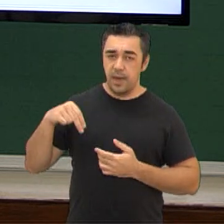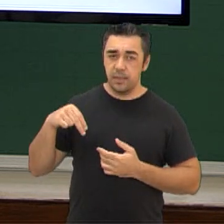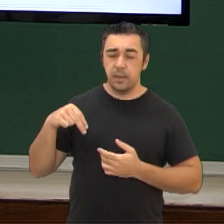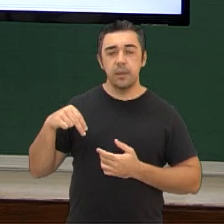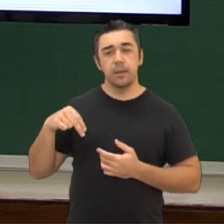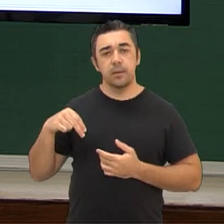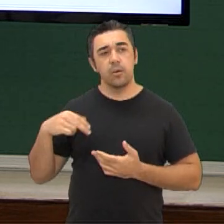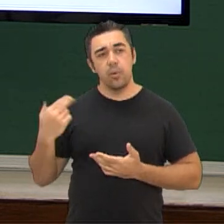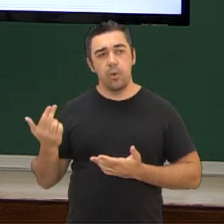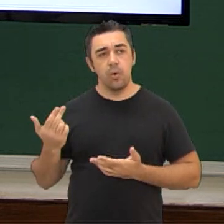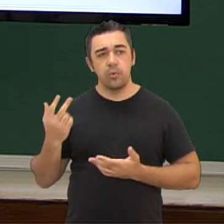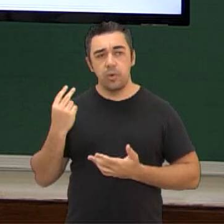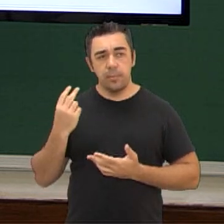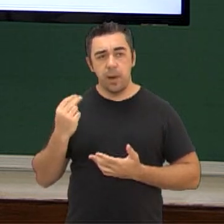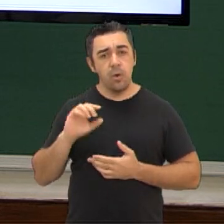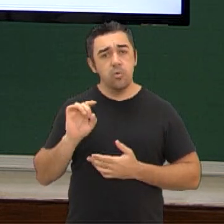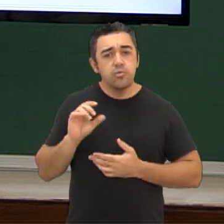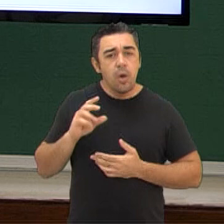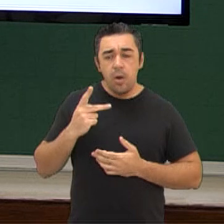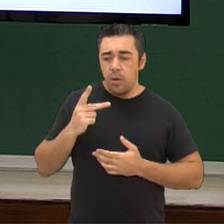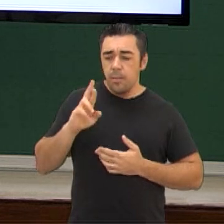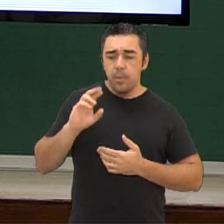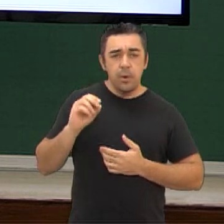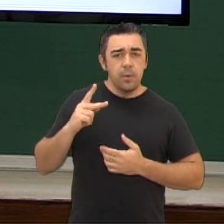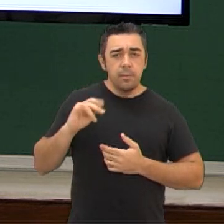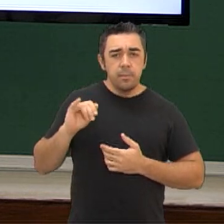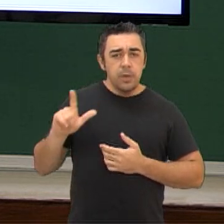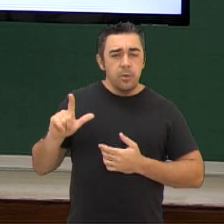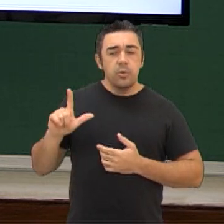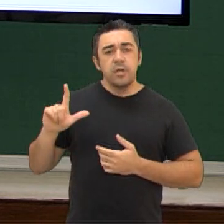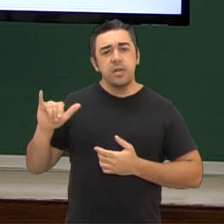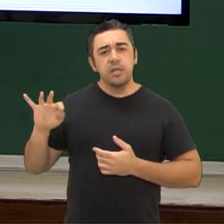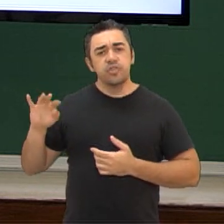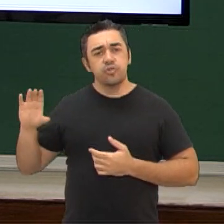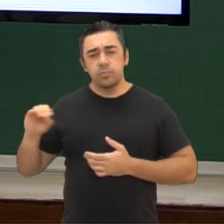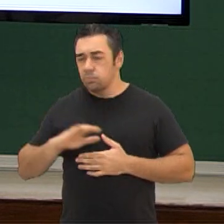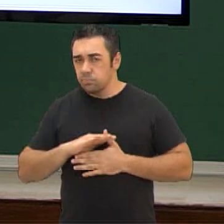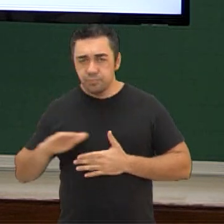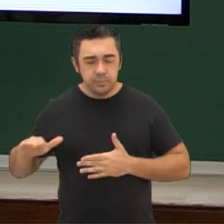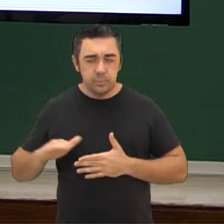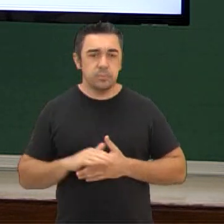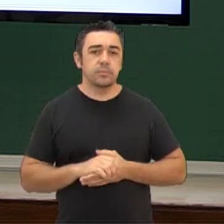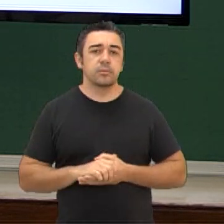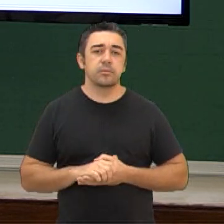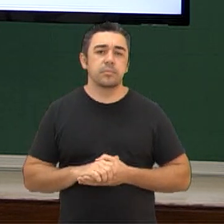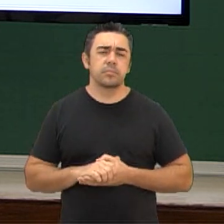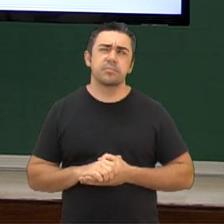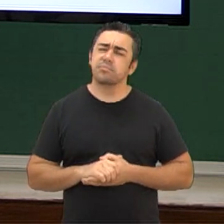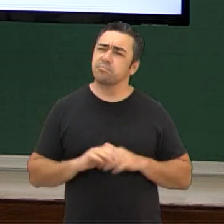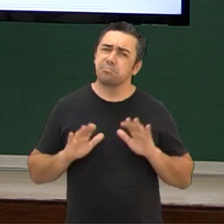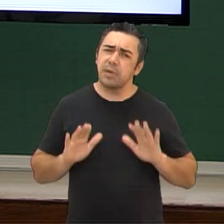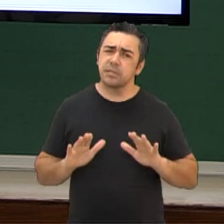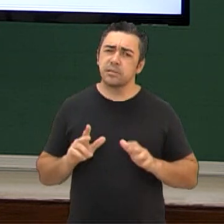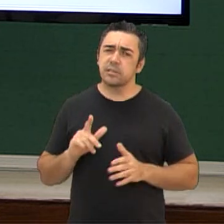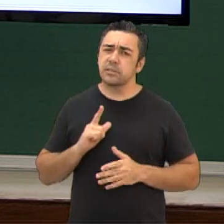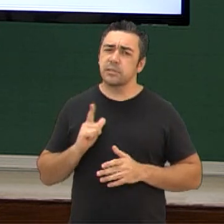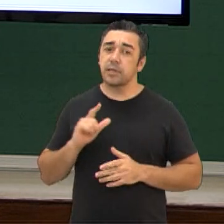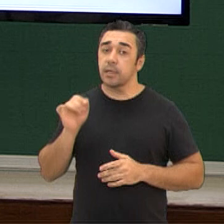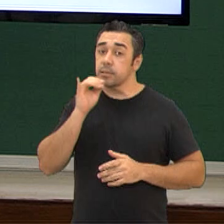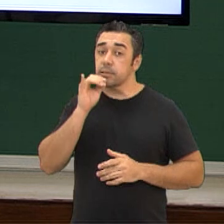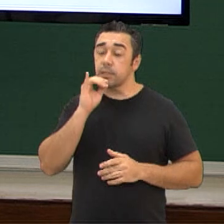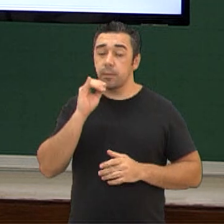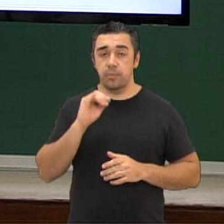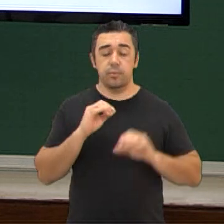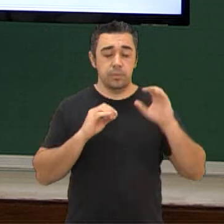N-propil, ou normal propil, ou só propil. Propil, lítio, tá? Professor, e se tivesse esse lítio